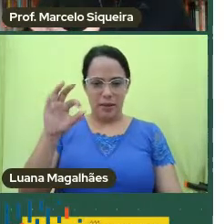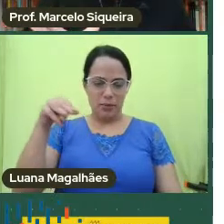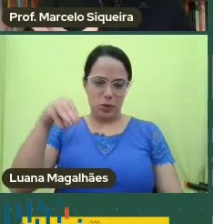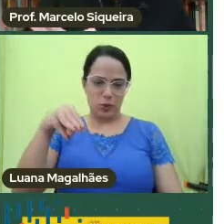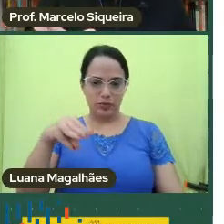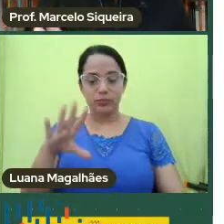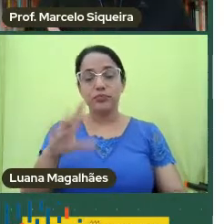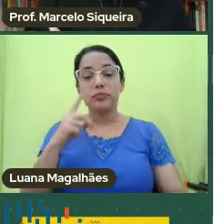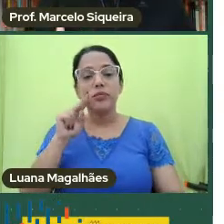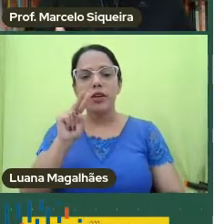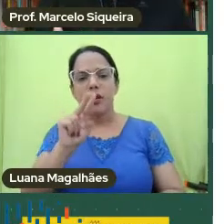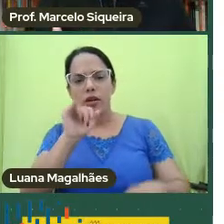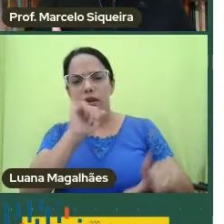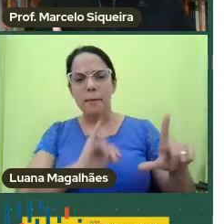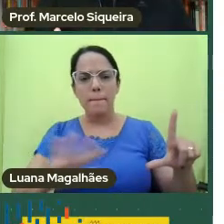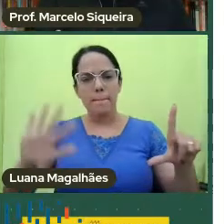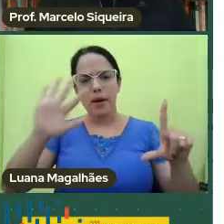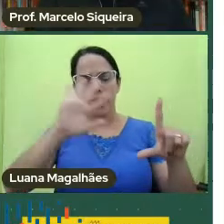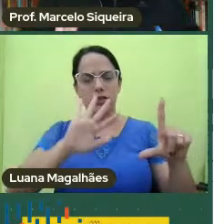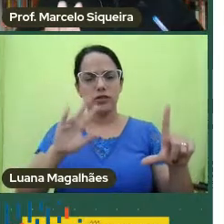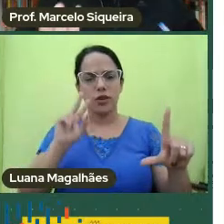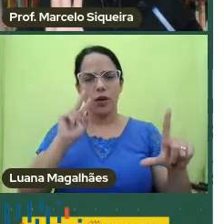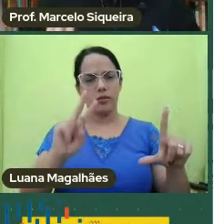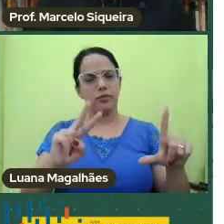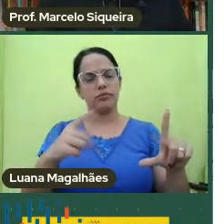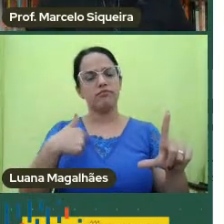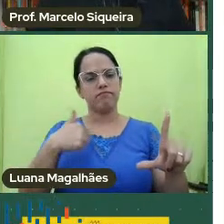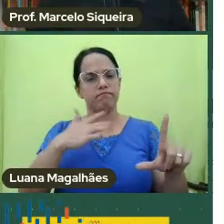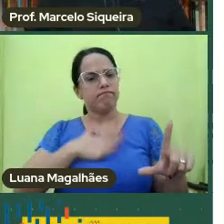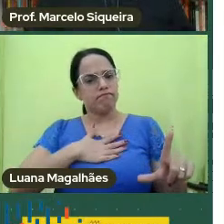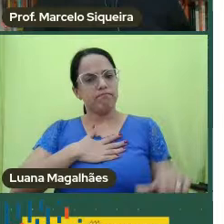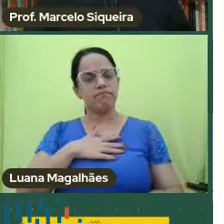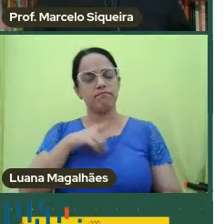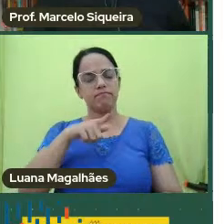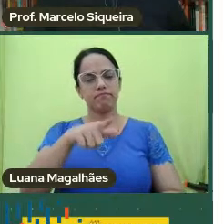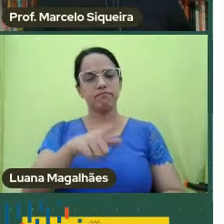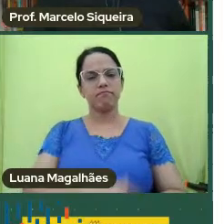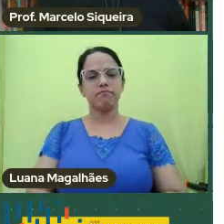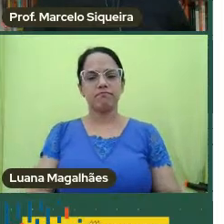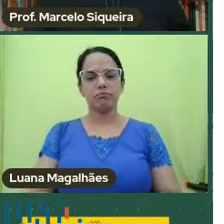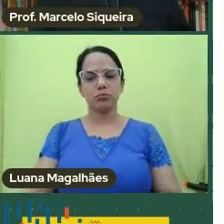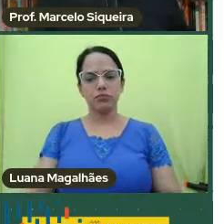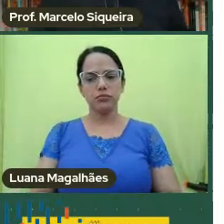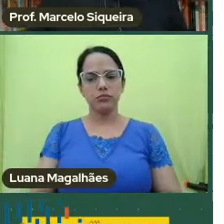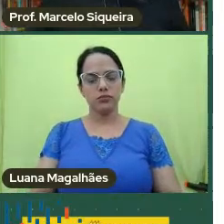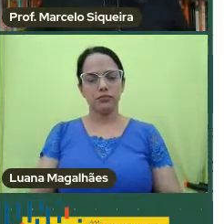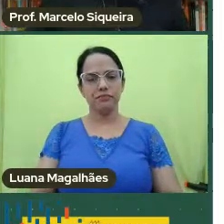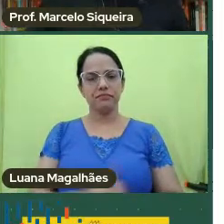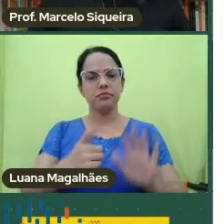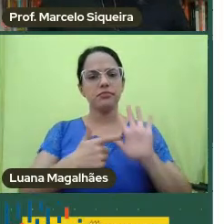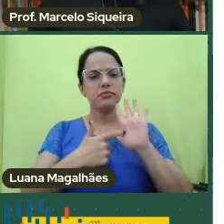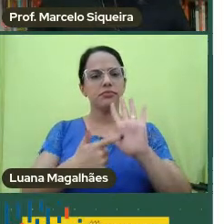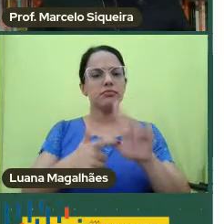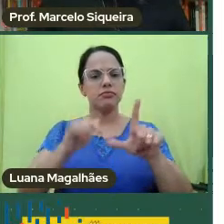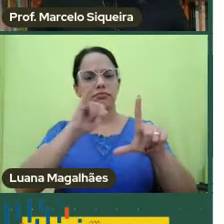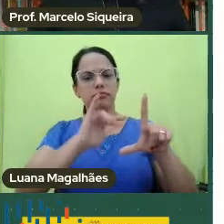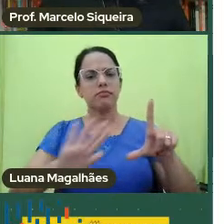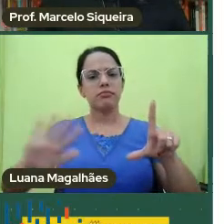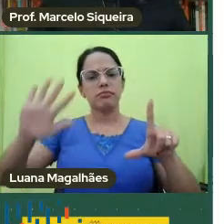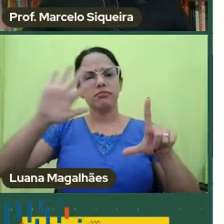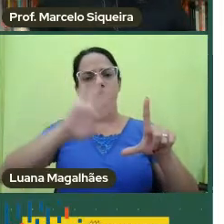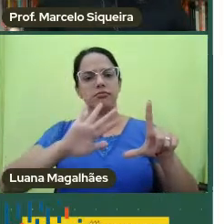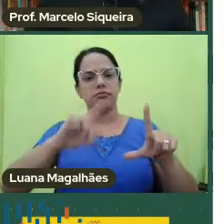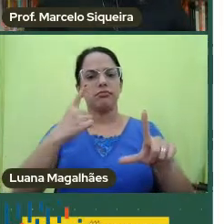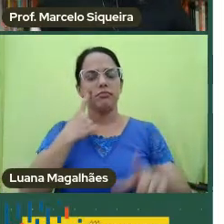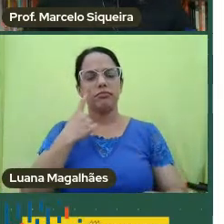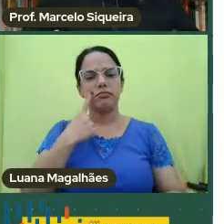essa imagem. Né? Eu gosto muito de passar isso para os meus alunos. Né? Que imagem é essa? Né?